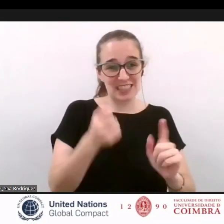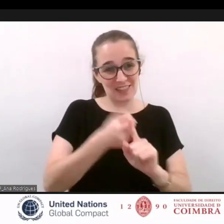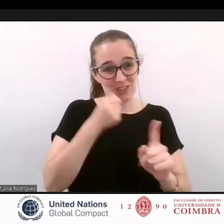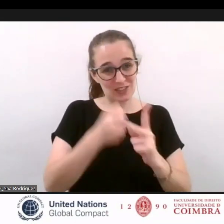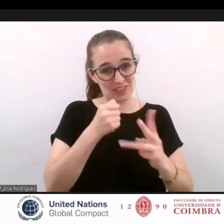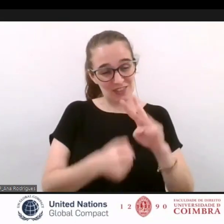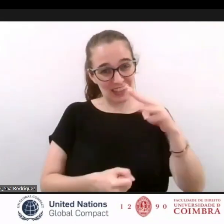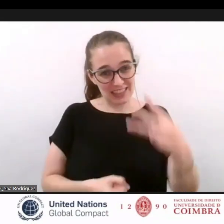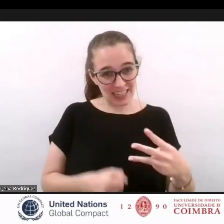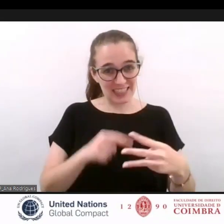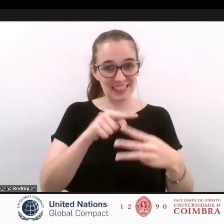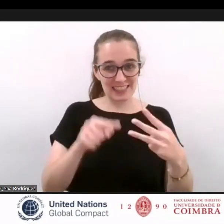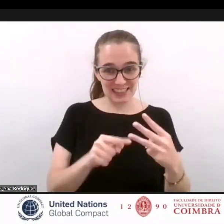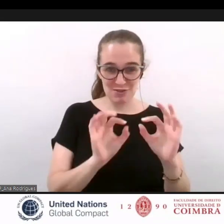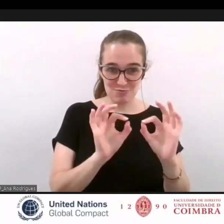desafios: